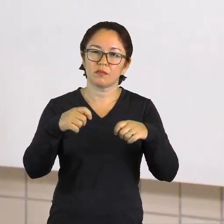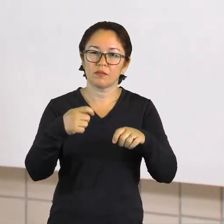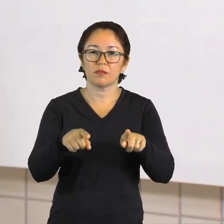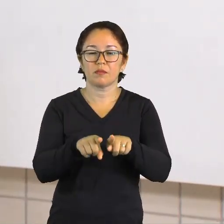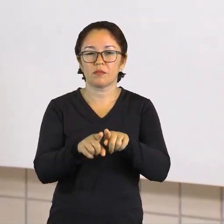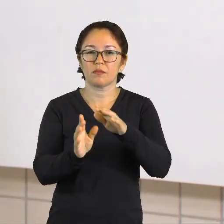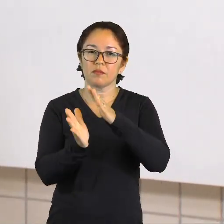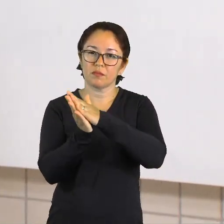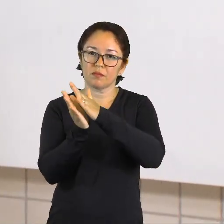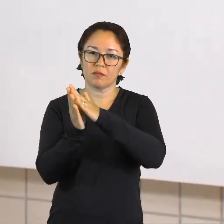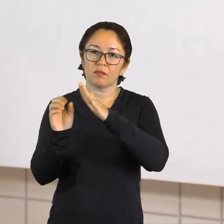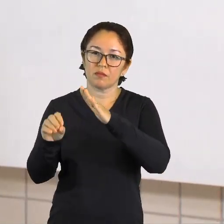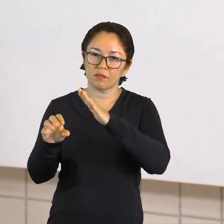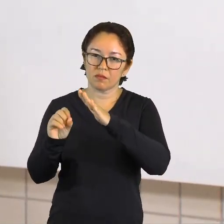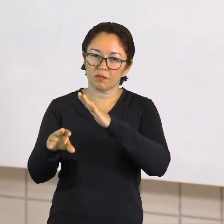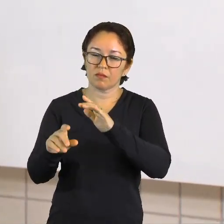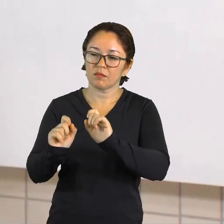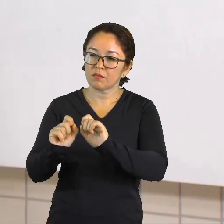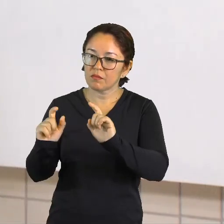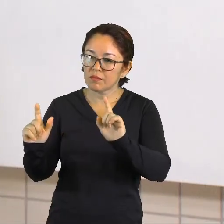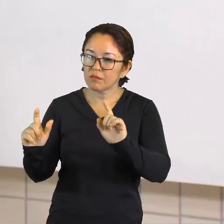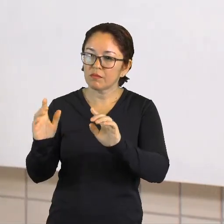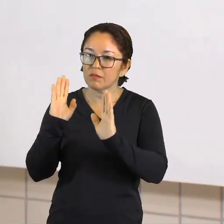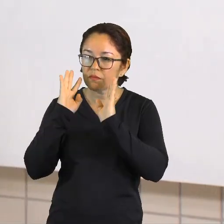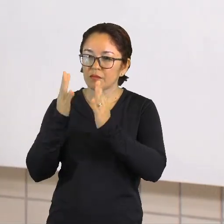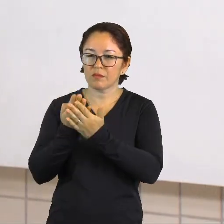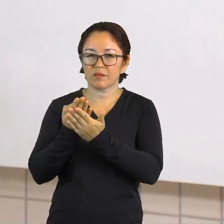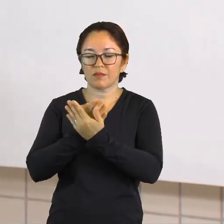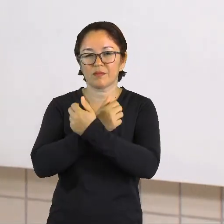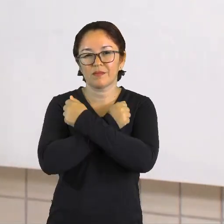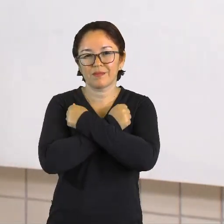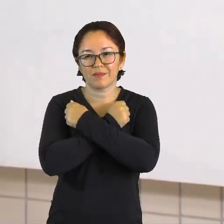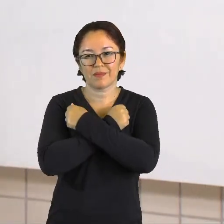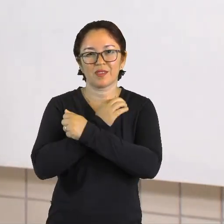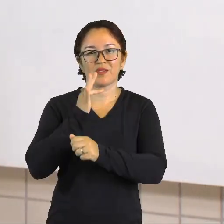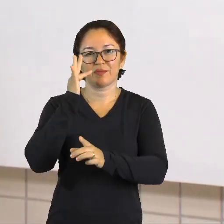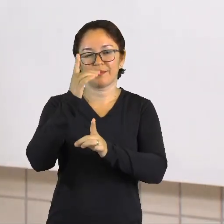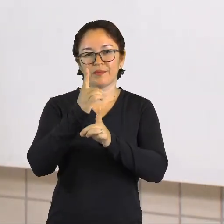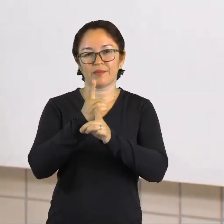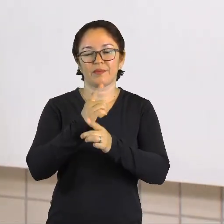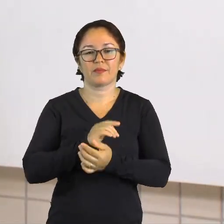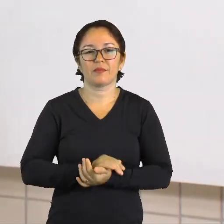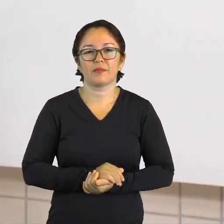na plataforma Palmas Home School. Um grande abraço e até breve.